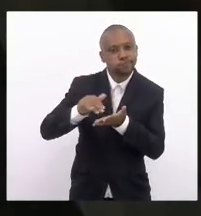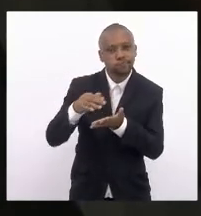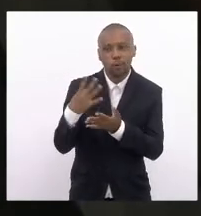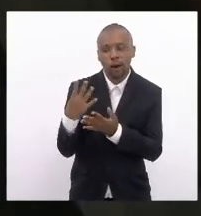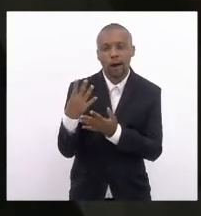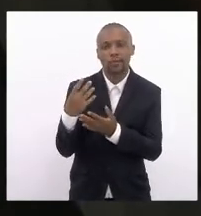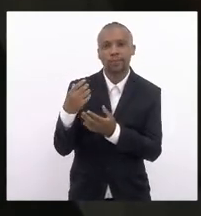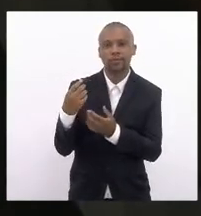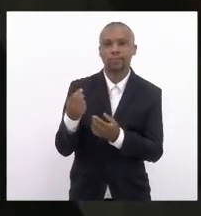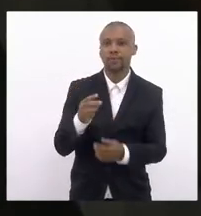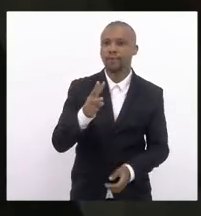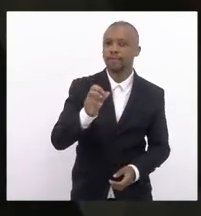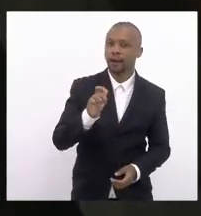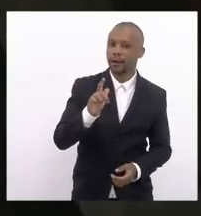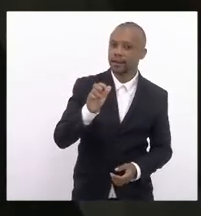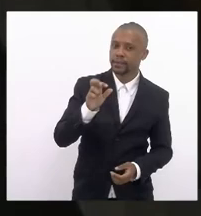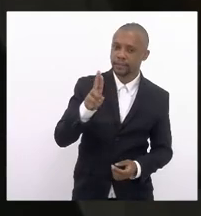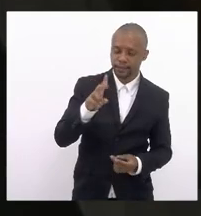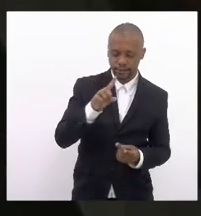Wagner Victor,